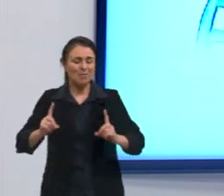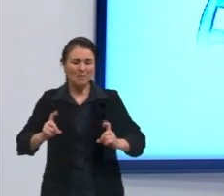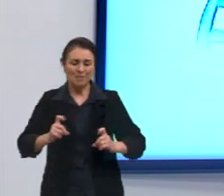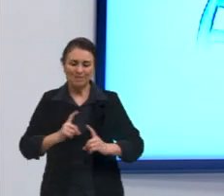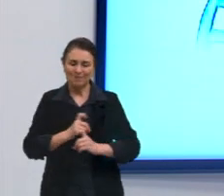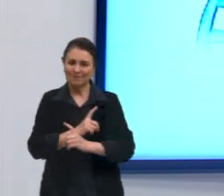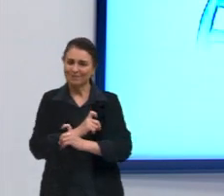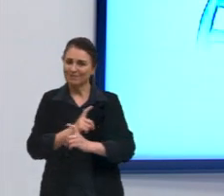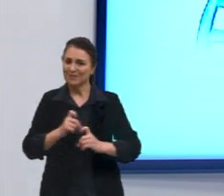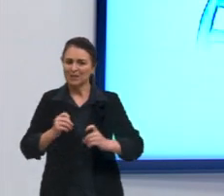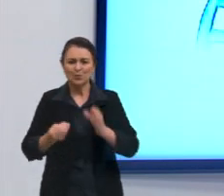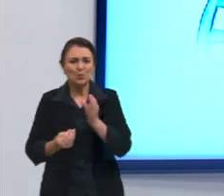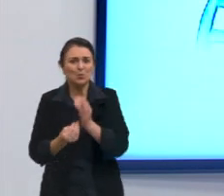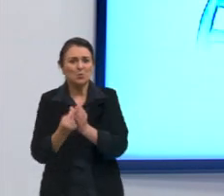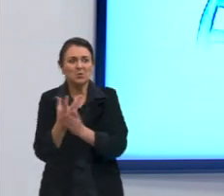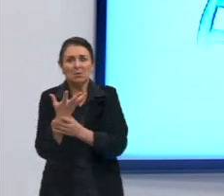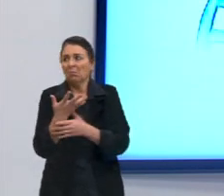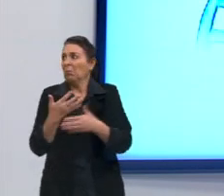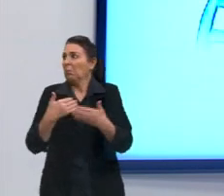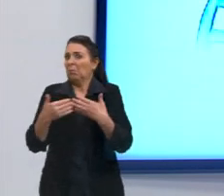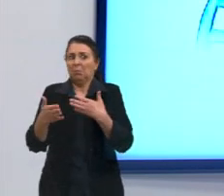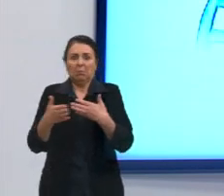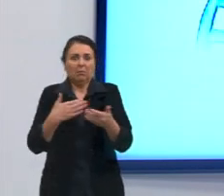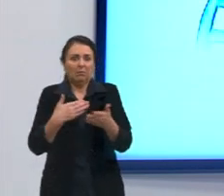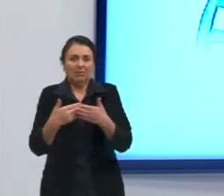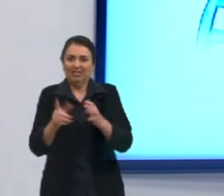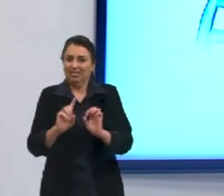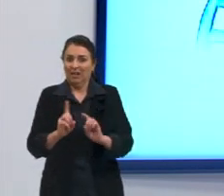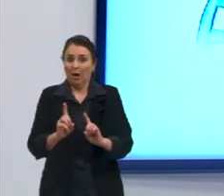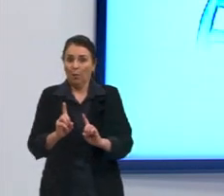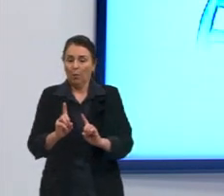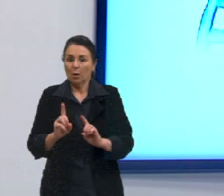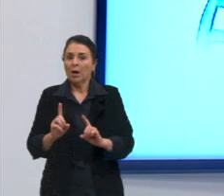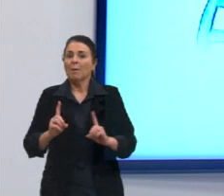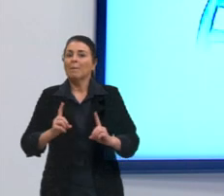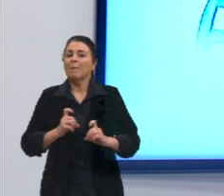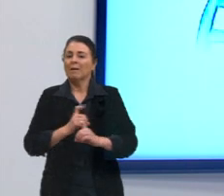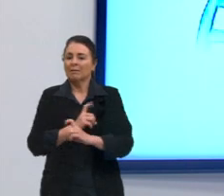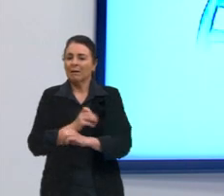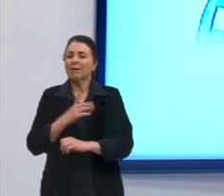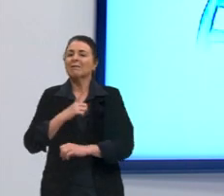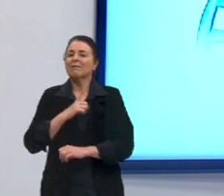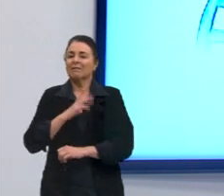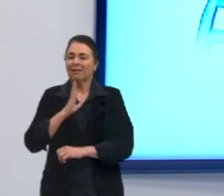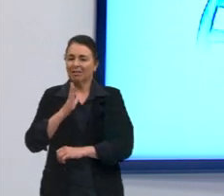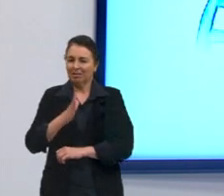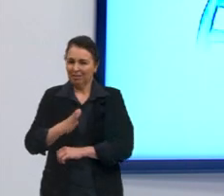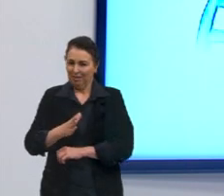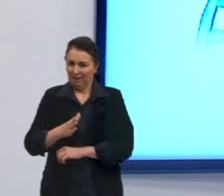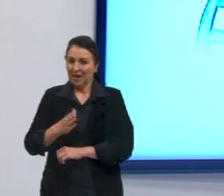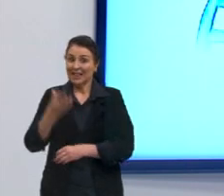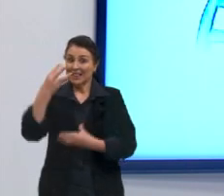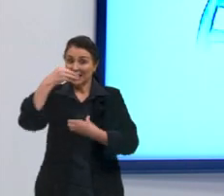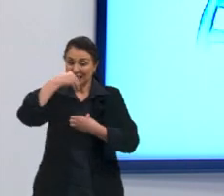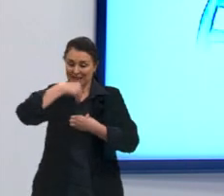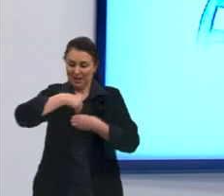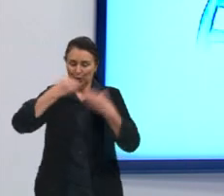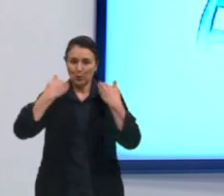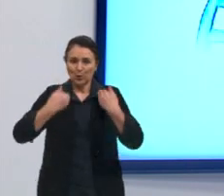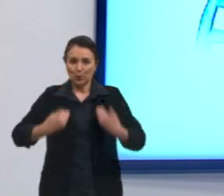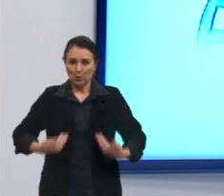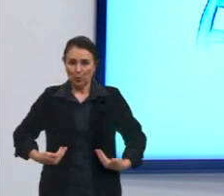não surgiram do nada tá ela geralmente elas são bactérias que já existem no nosso corpo que já